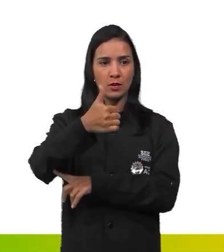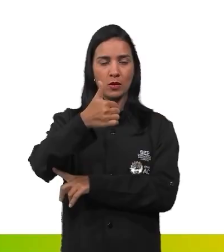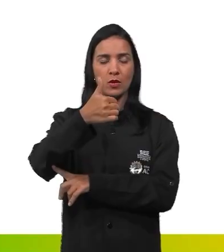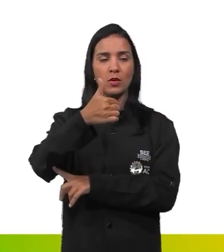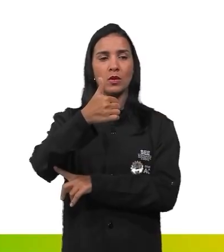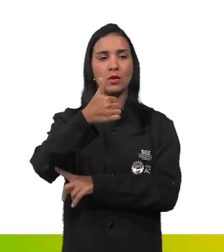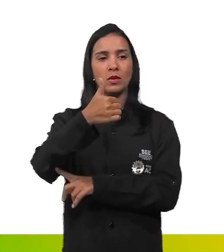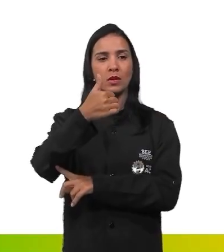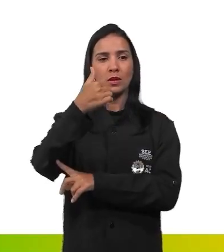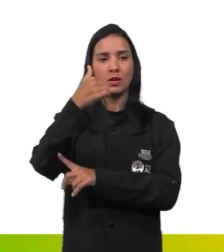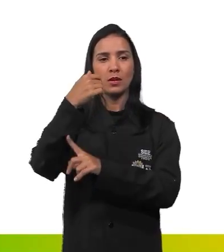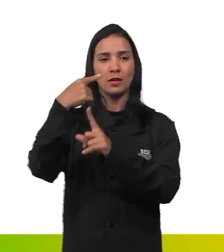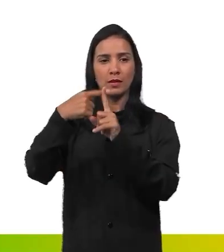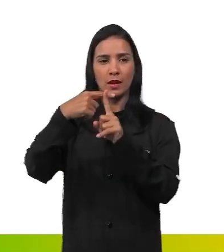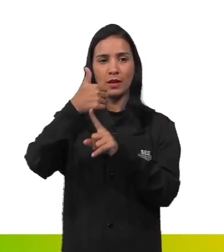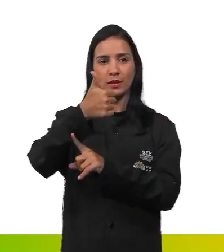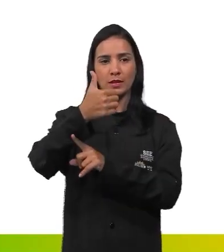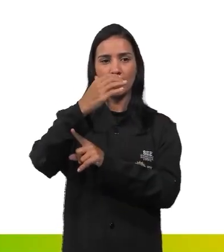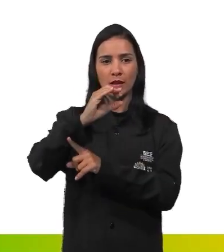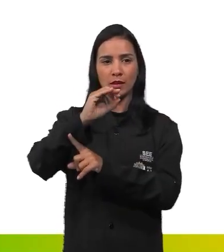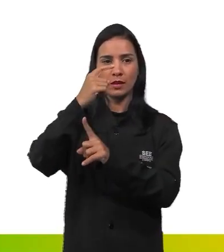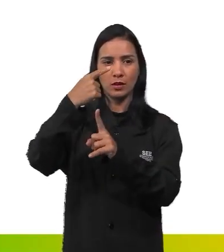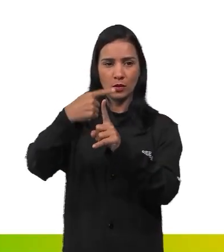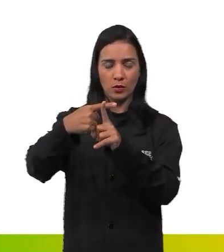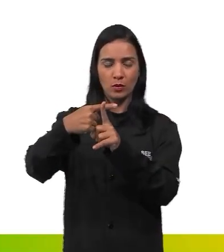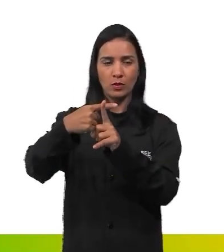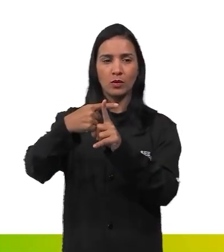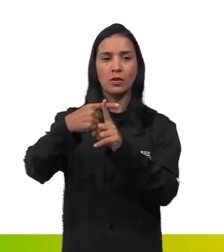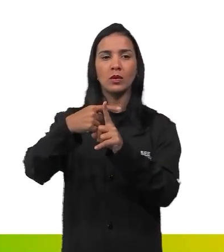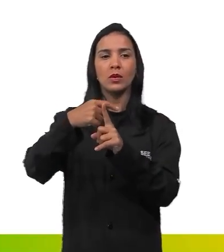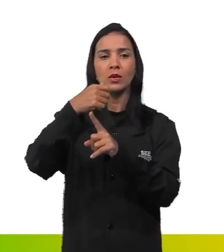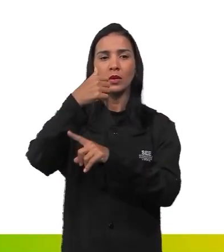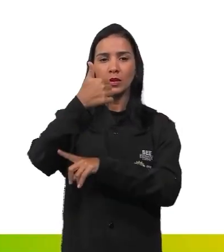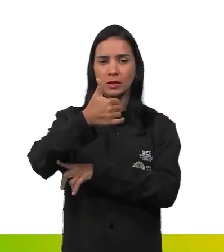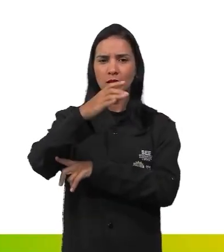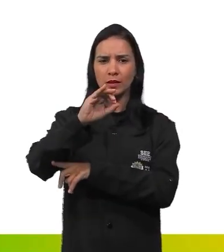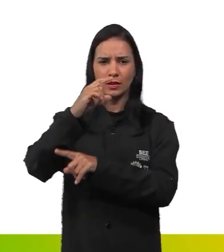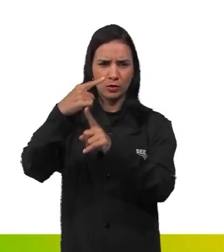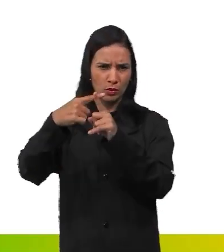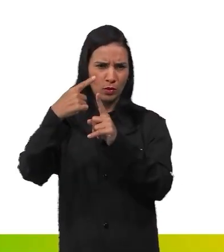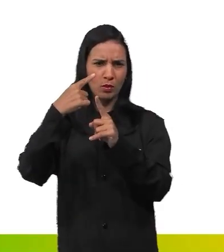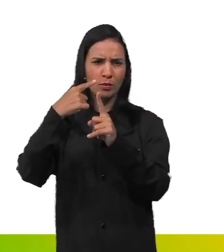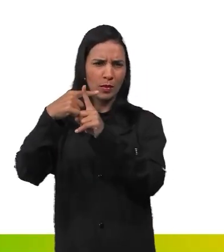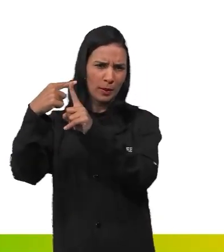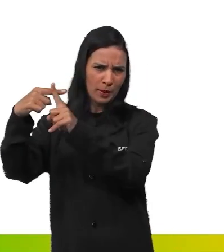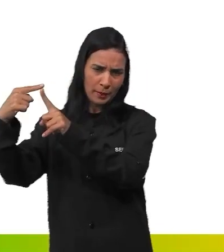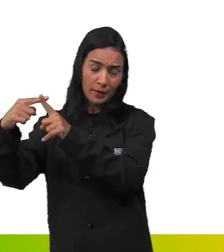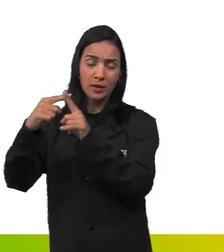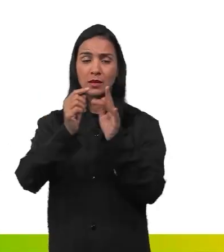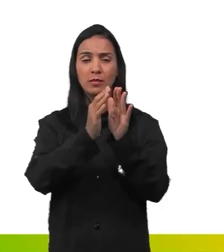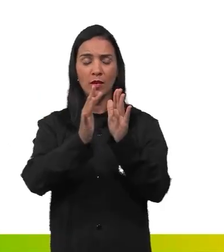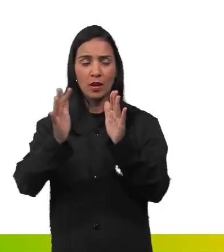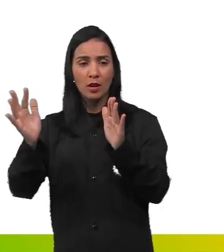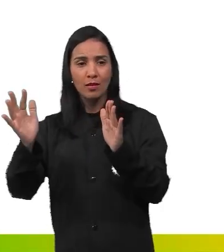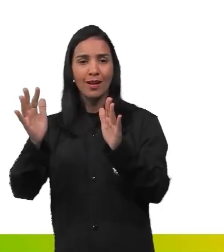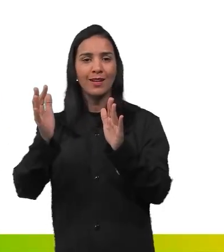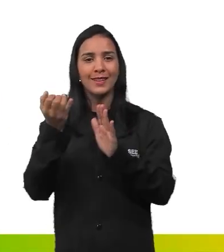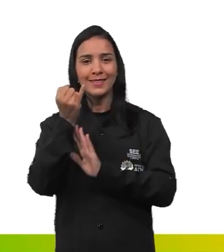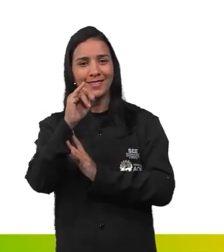o último, aqui, 101. Você veja que essa soma aqui é